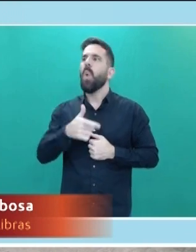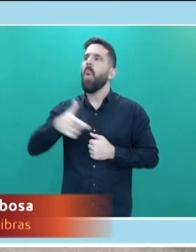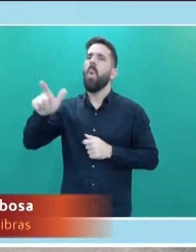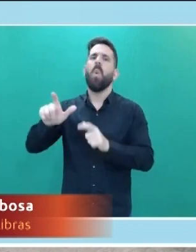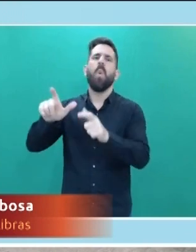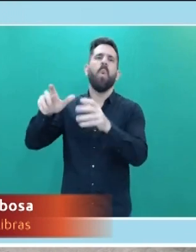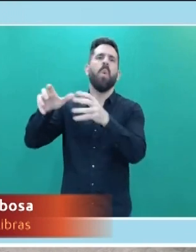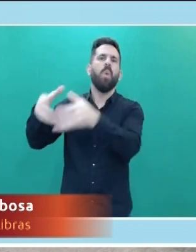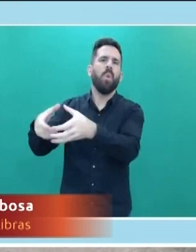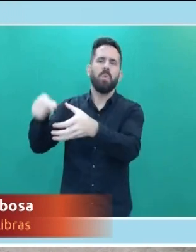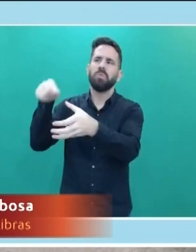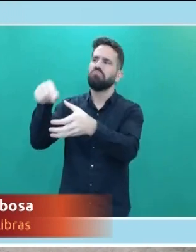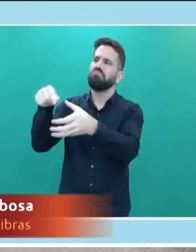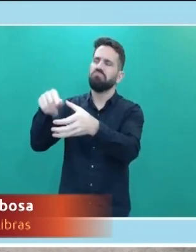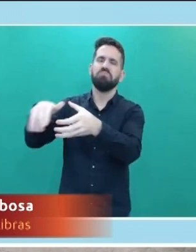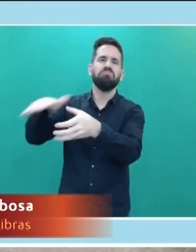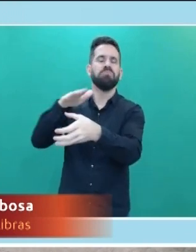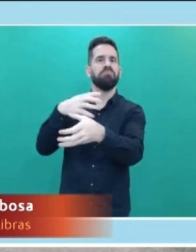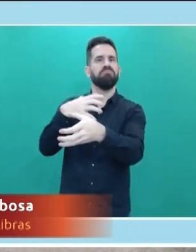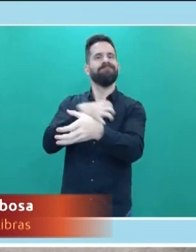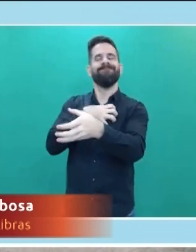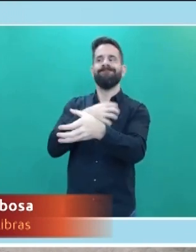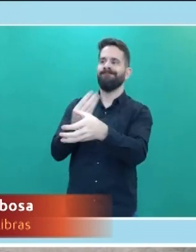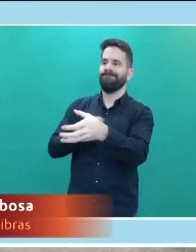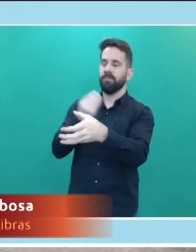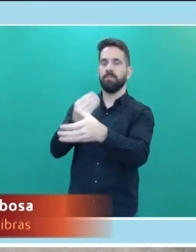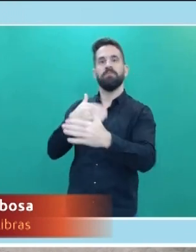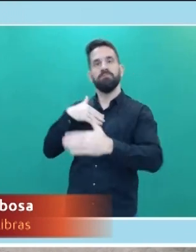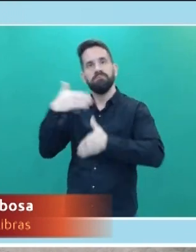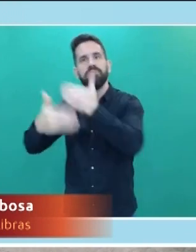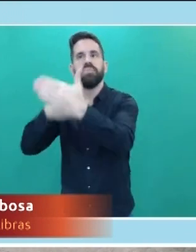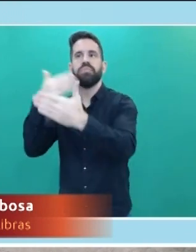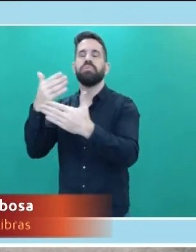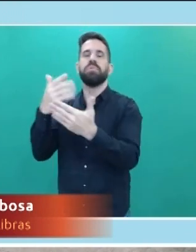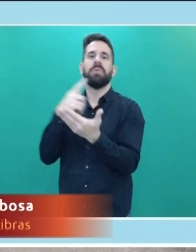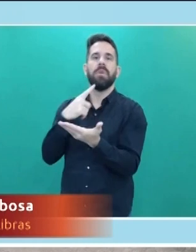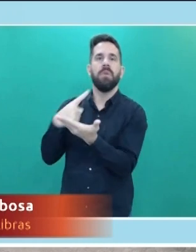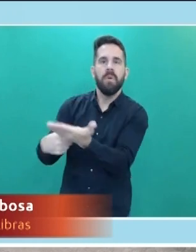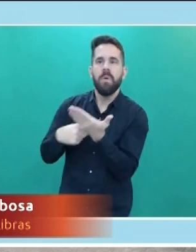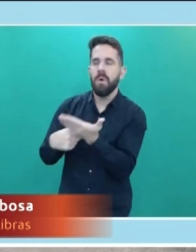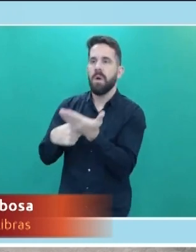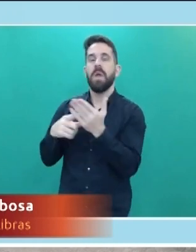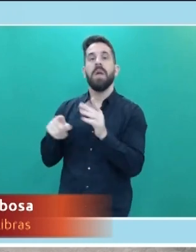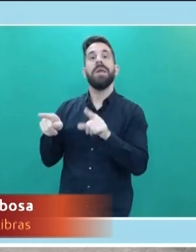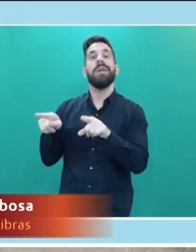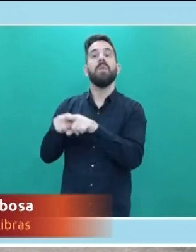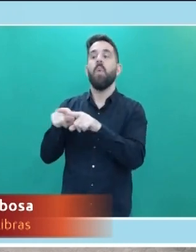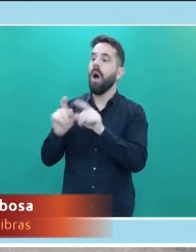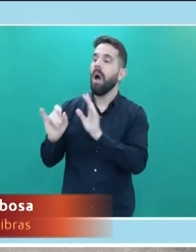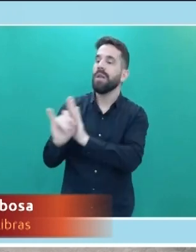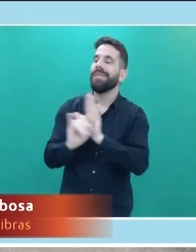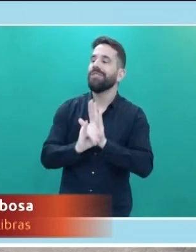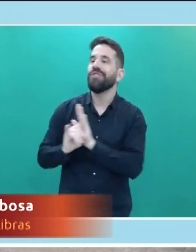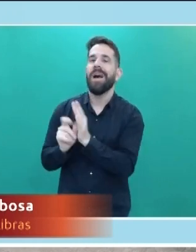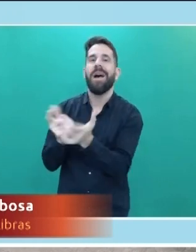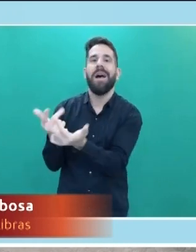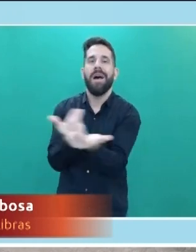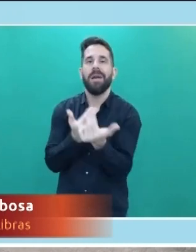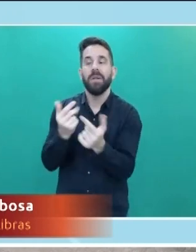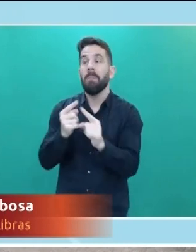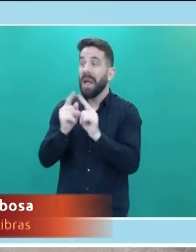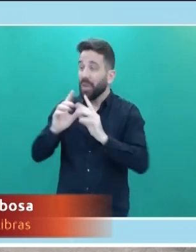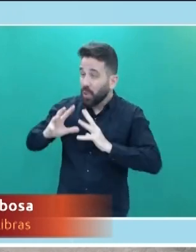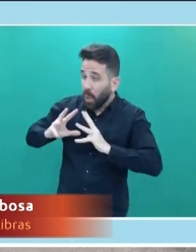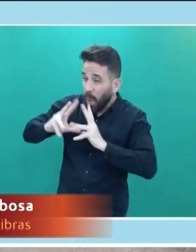pertencimento e eles negociam uma identidade coletiva, né? Nem todos são misóginos extremos, mas quando